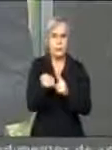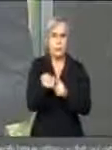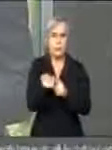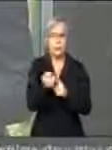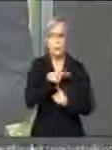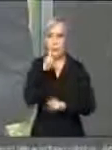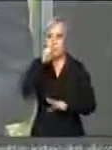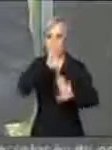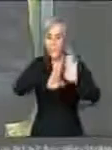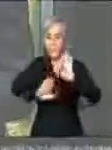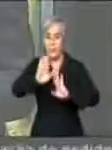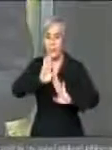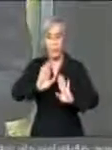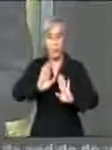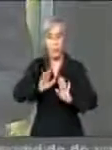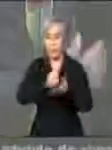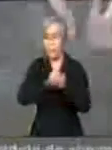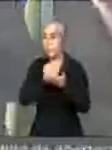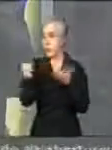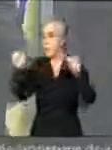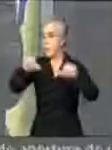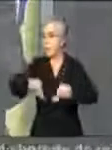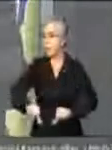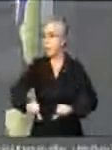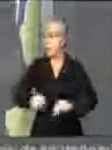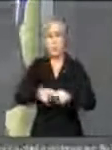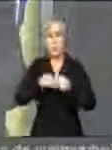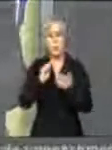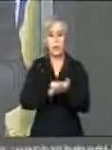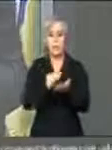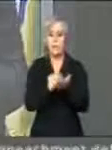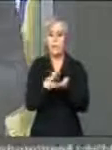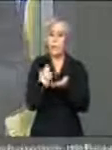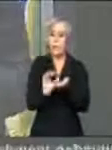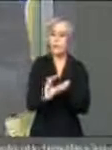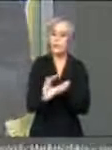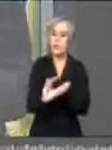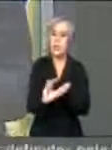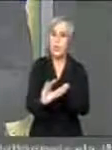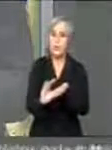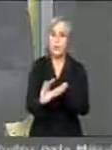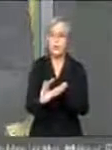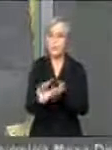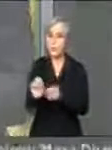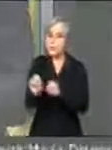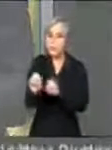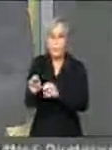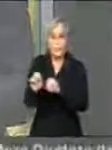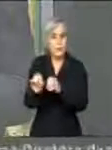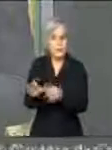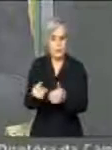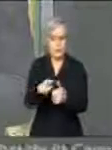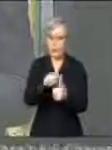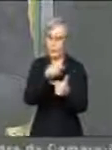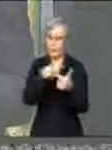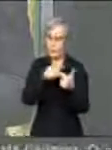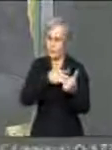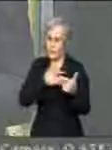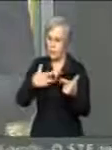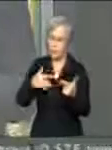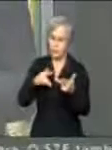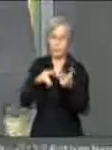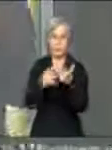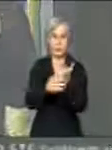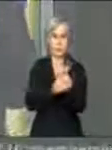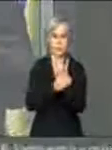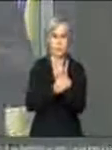em riscos, sobre riscos de falta de recursos. Educação, saúde,